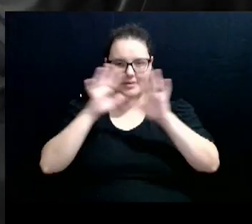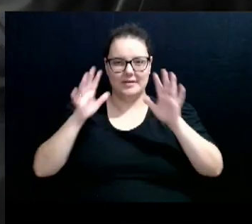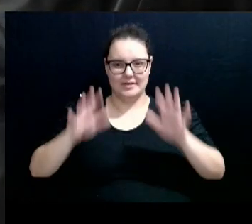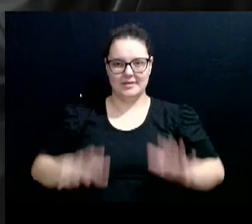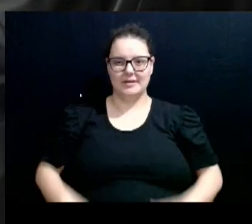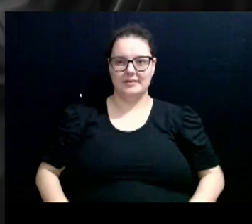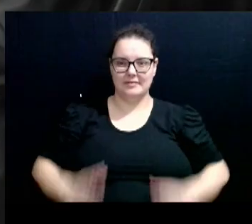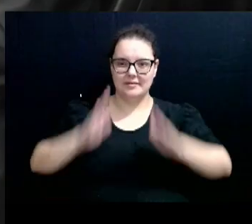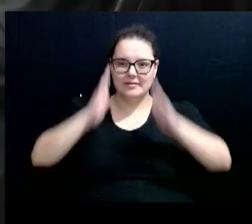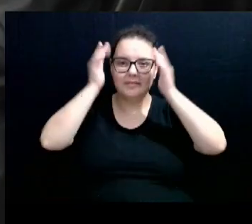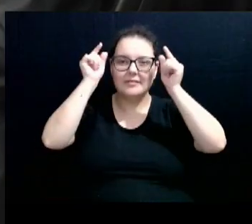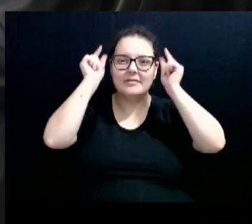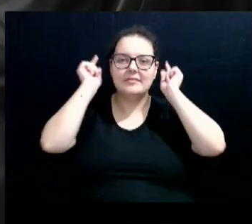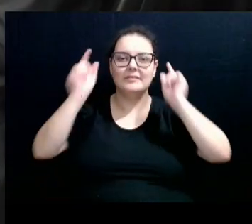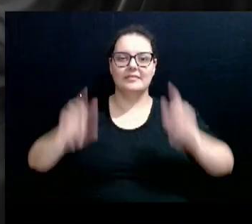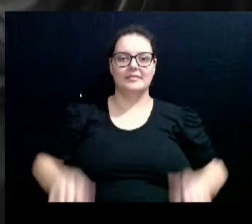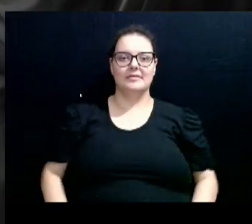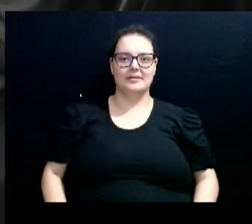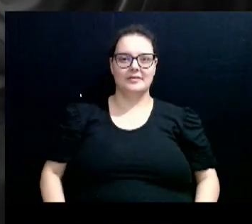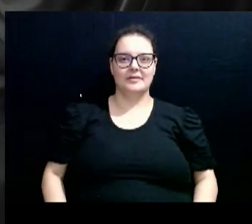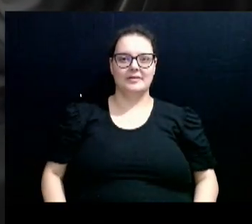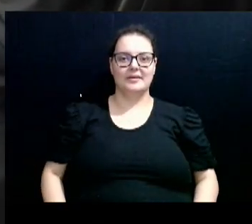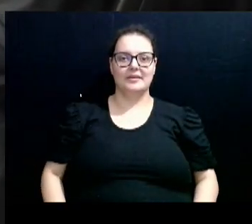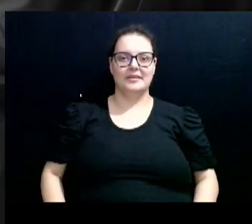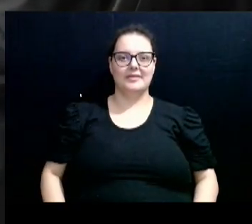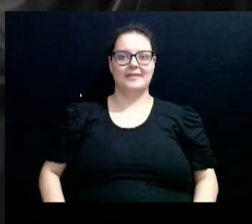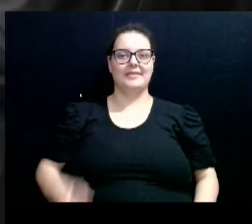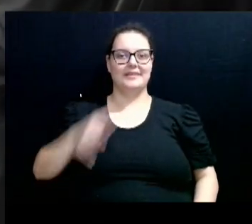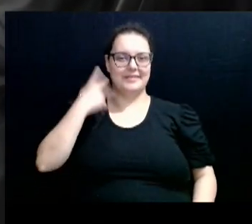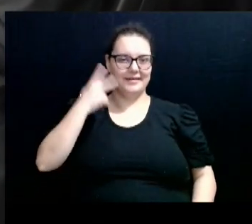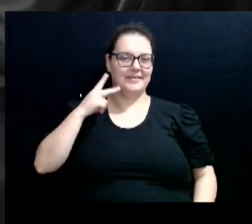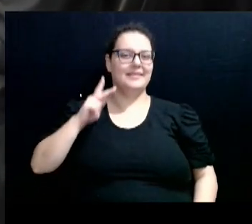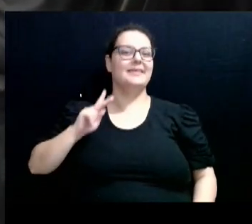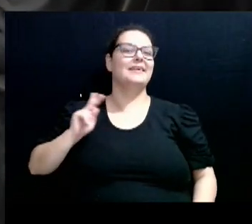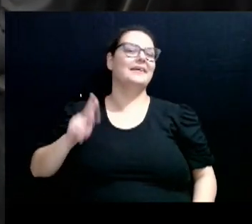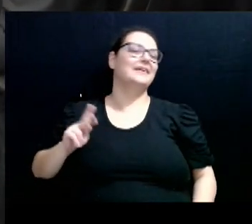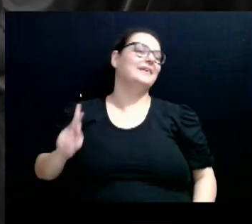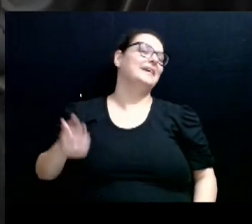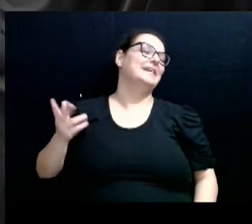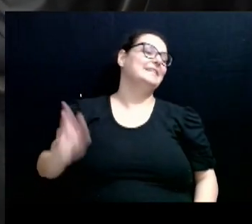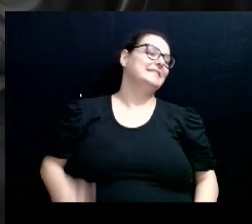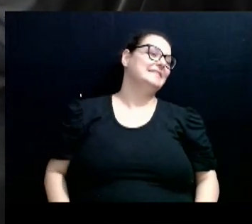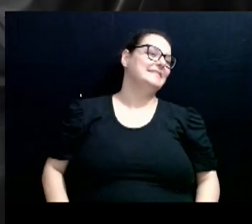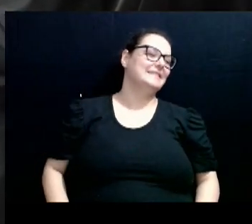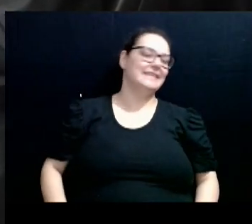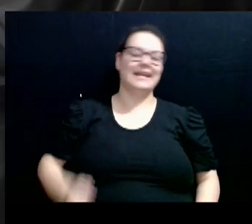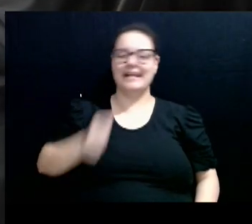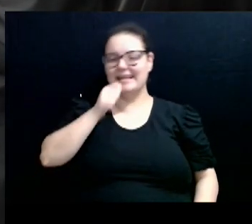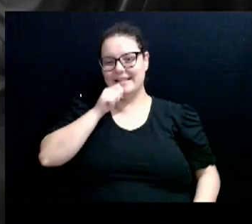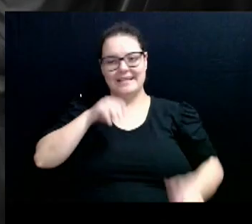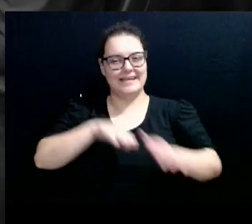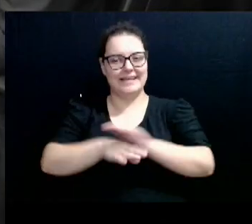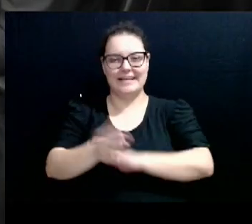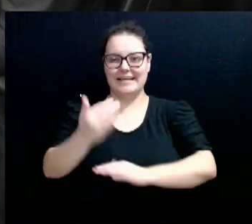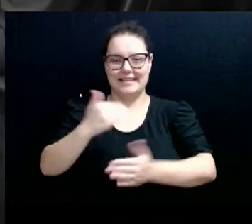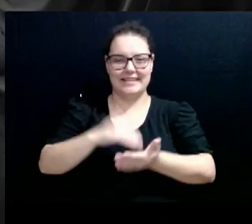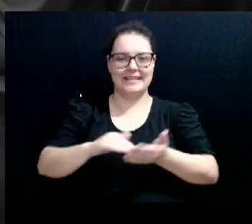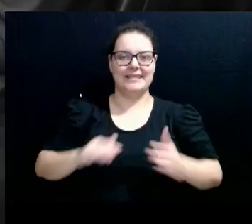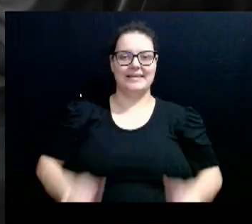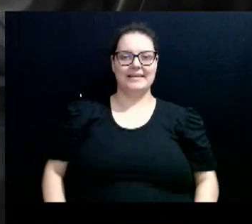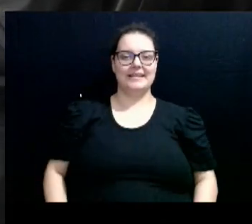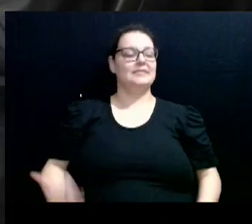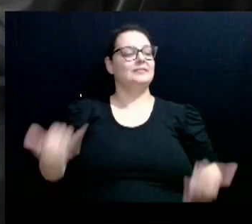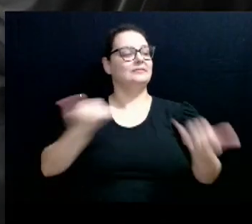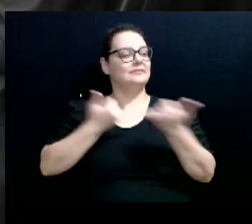cabelo. Ainda chamo o vereador, Crescido. o professor Alberto ainda de vereador, não acostumei chamar de secretário ainda. Problema. Conta para nós, vou começar um pouquinho